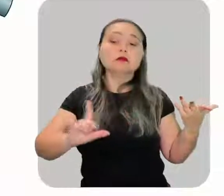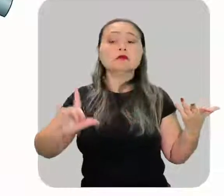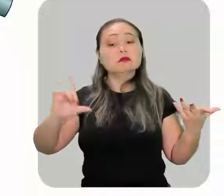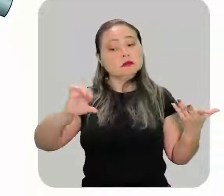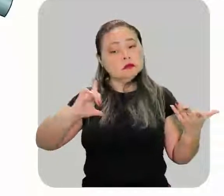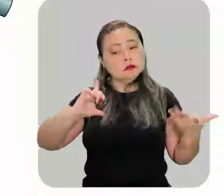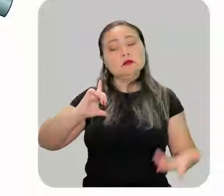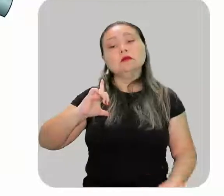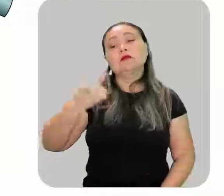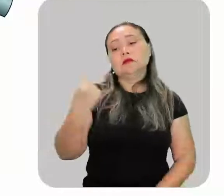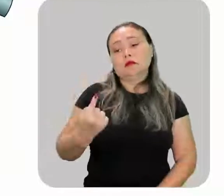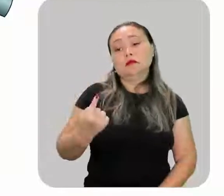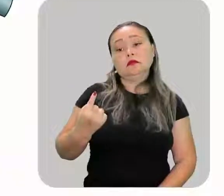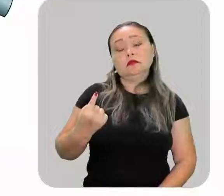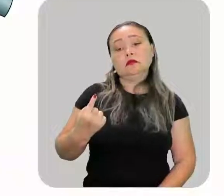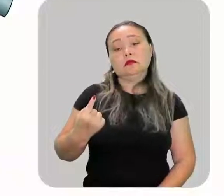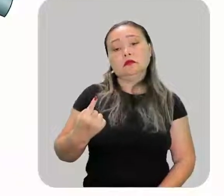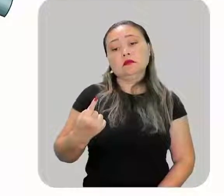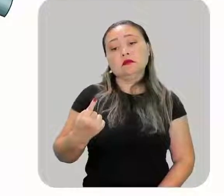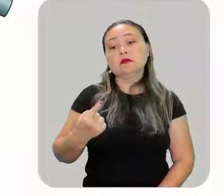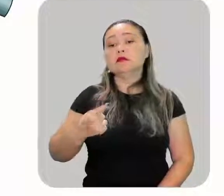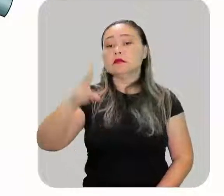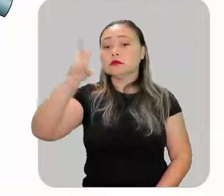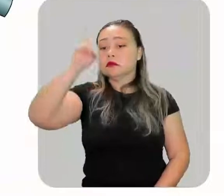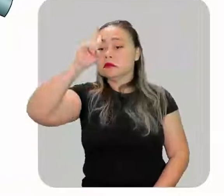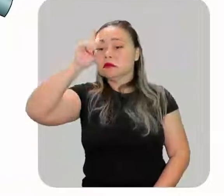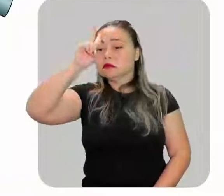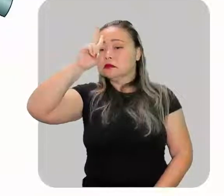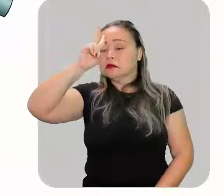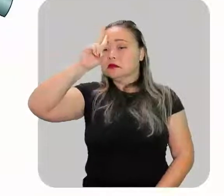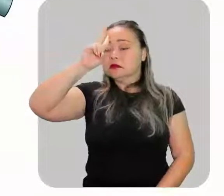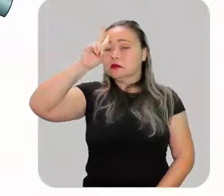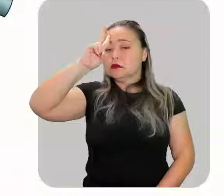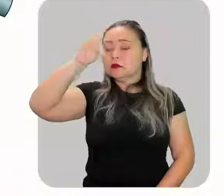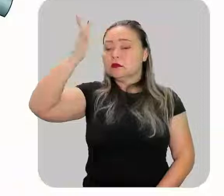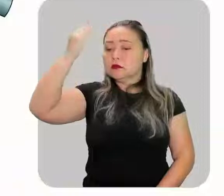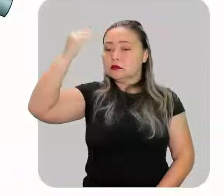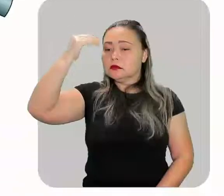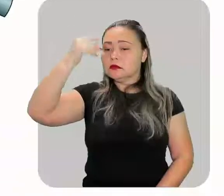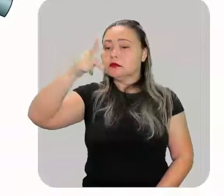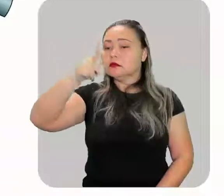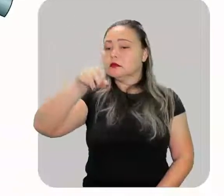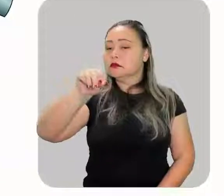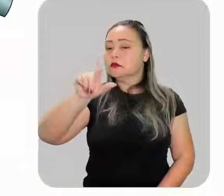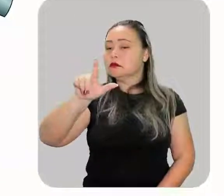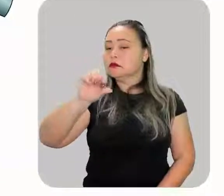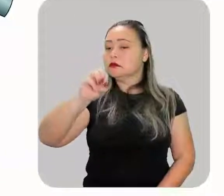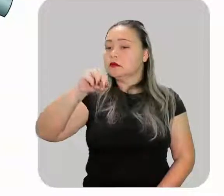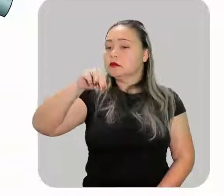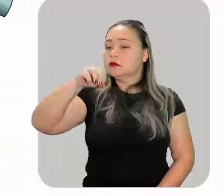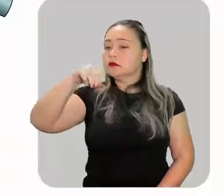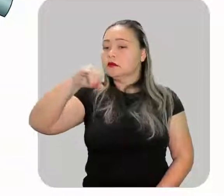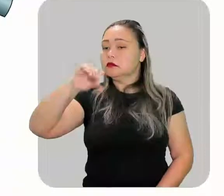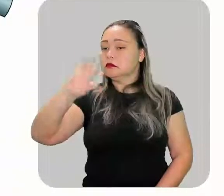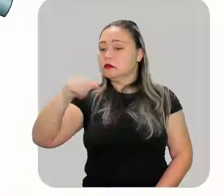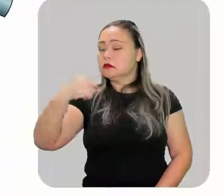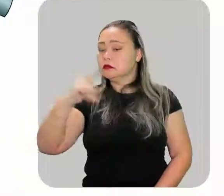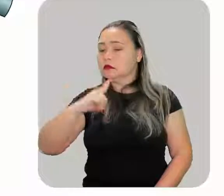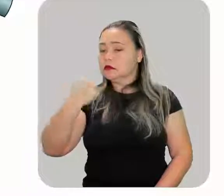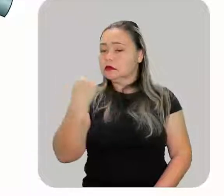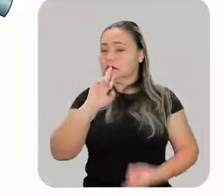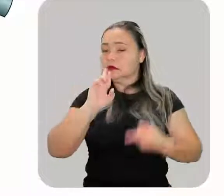um. Então, peraí. Eu lembro que lá no assunto anterior de polinômios, quando nós tínhamos uma